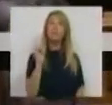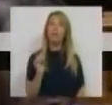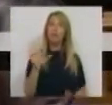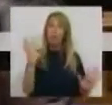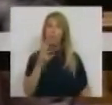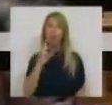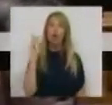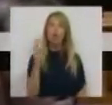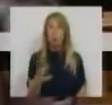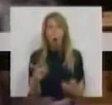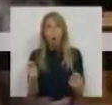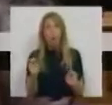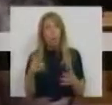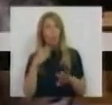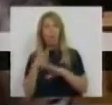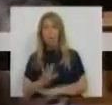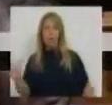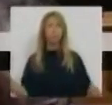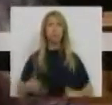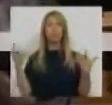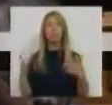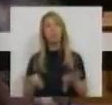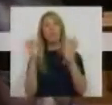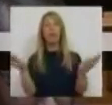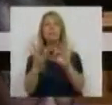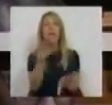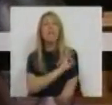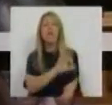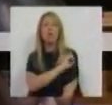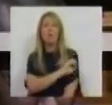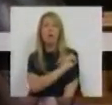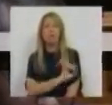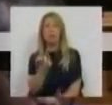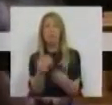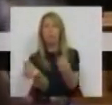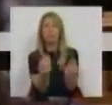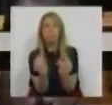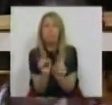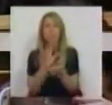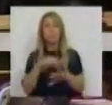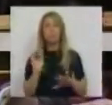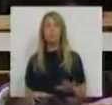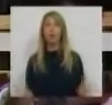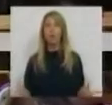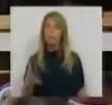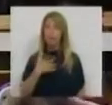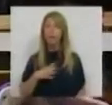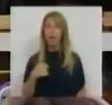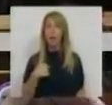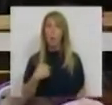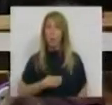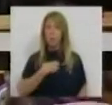ódio com a cólera seria ceder à mesma ignorância que vos fez ser quem são. Querem que eu tenha